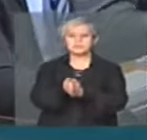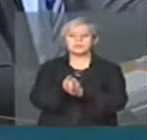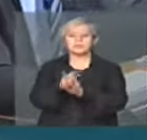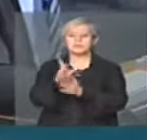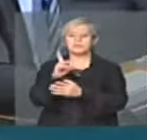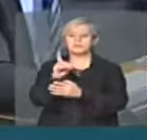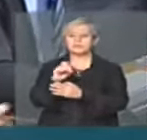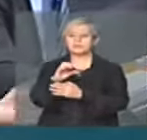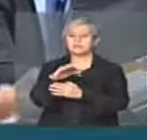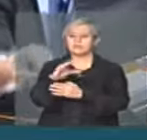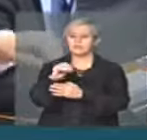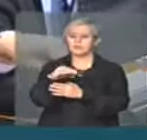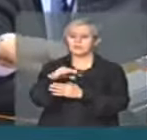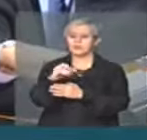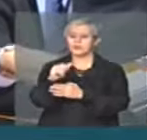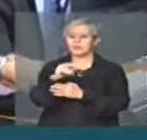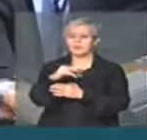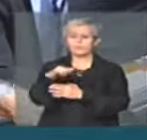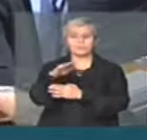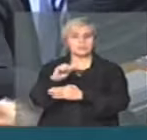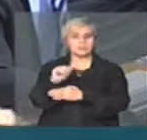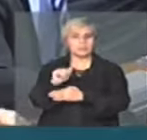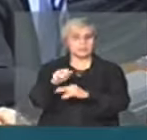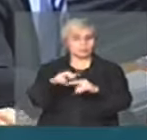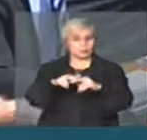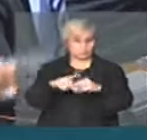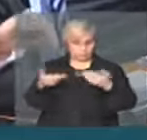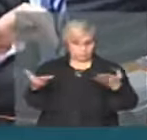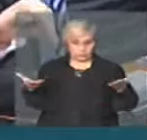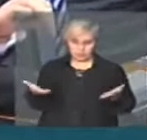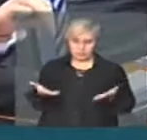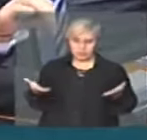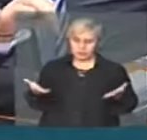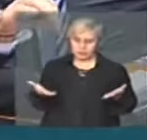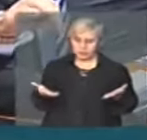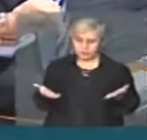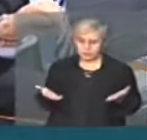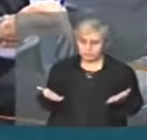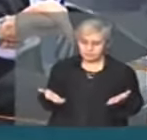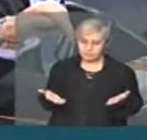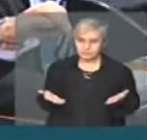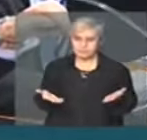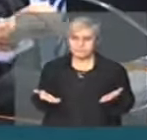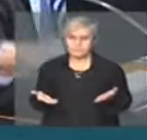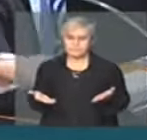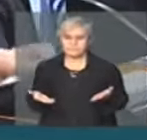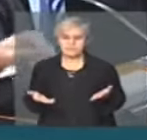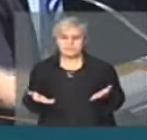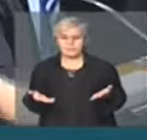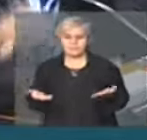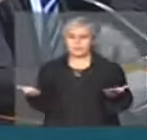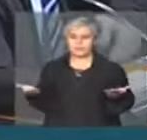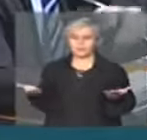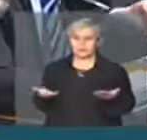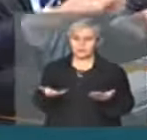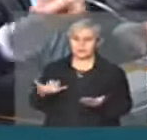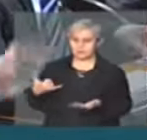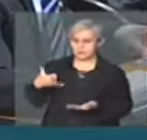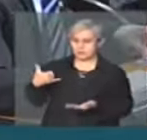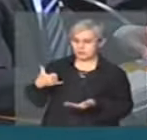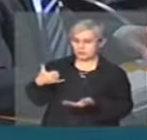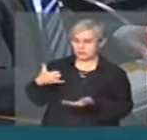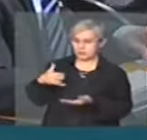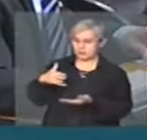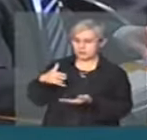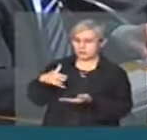democracia. Portanto, presidente, neste caso, onde é um caso que nessa redução